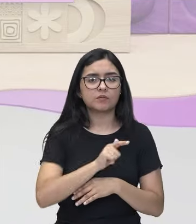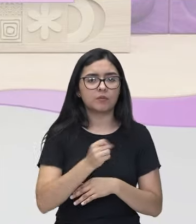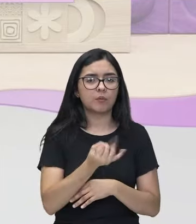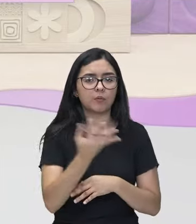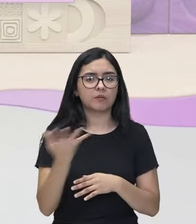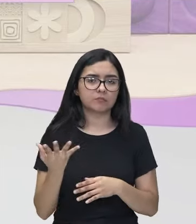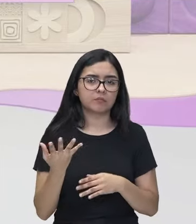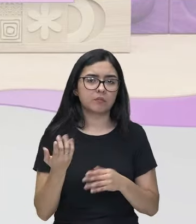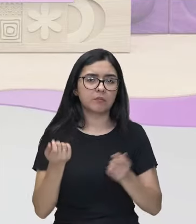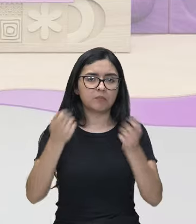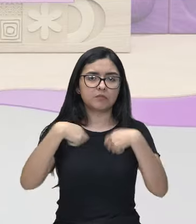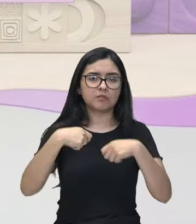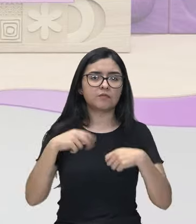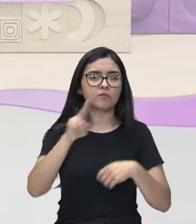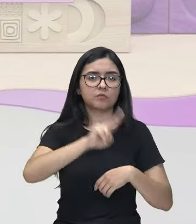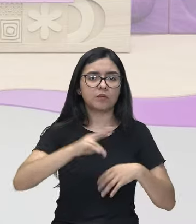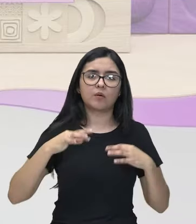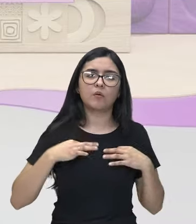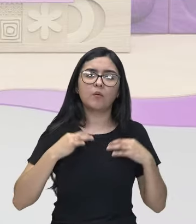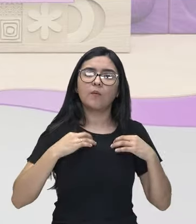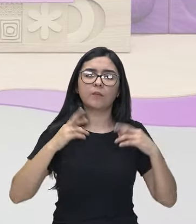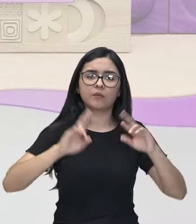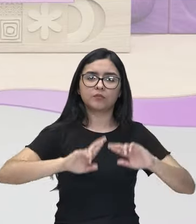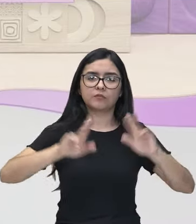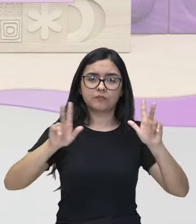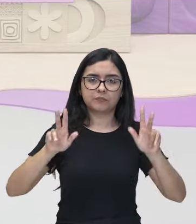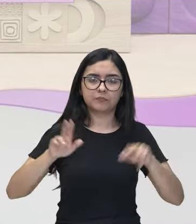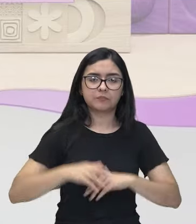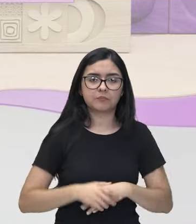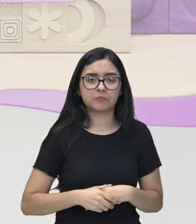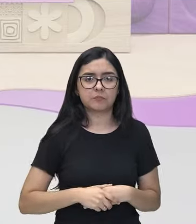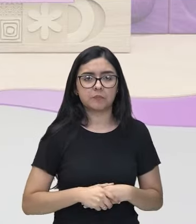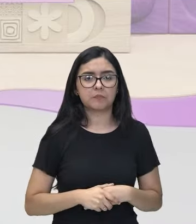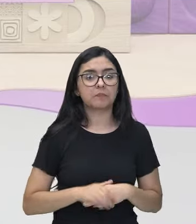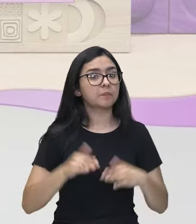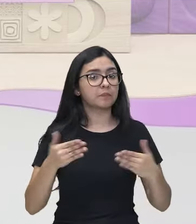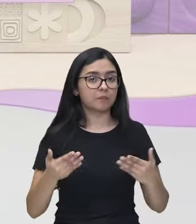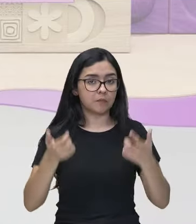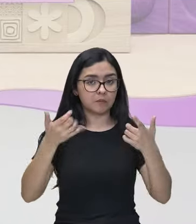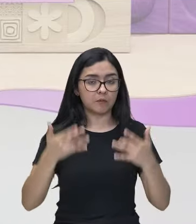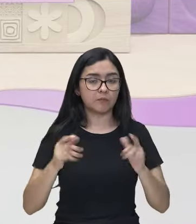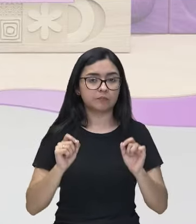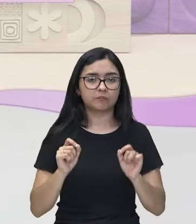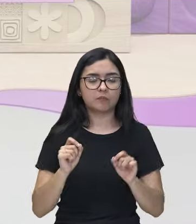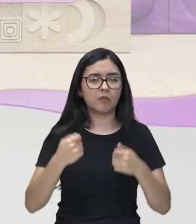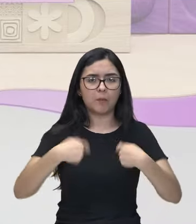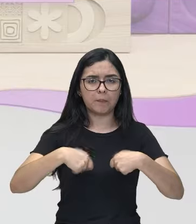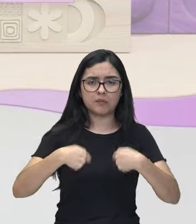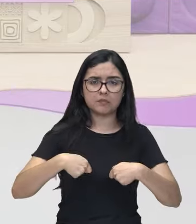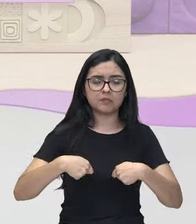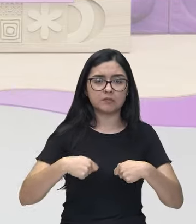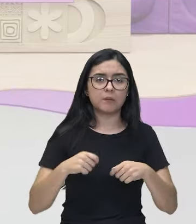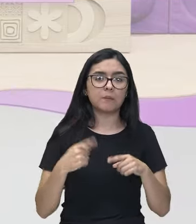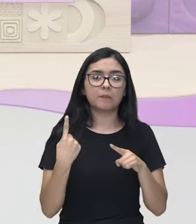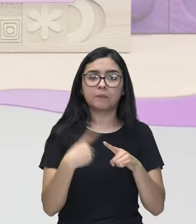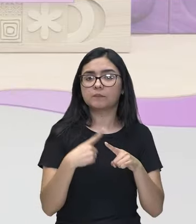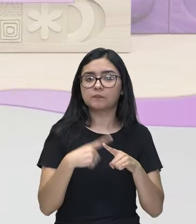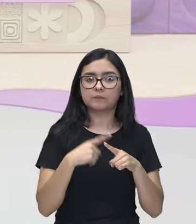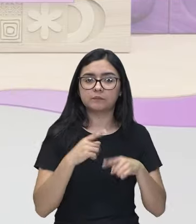diferentes nós teremos para se vestir. E aí eu vou dizer para você que não. tá bom? Por quê? Porque